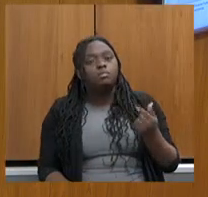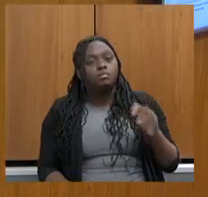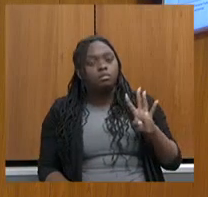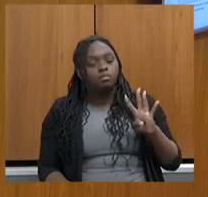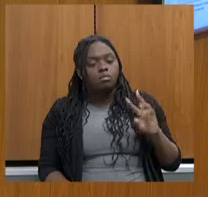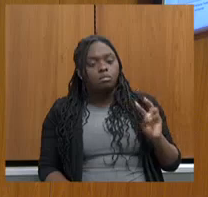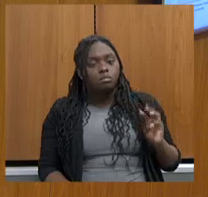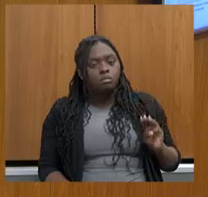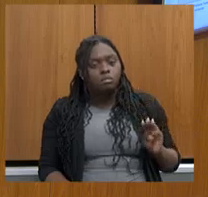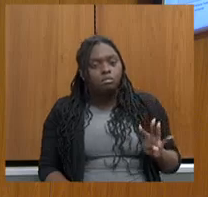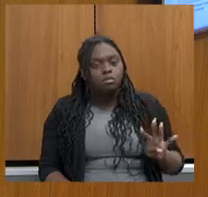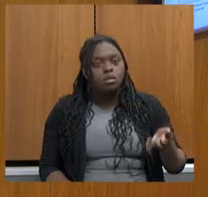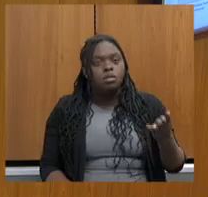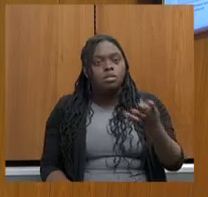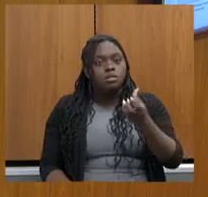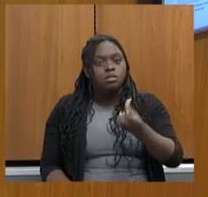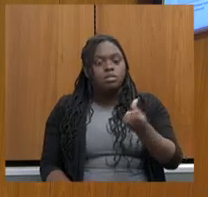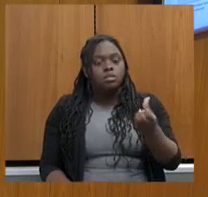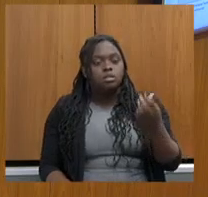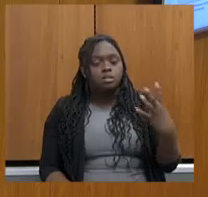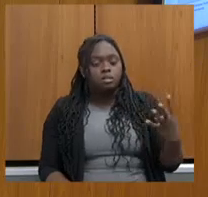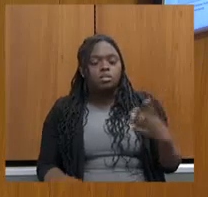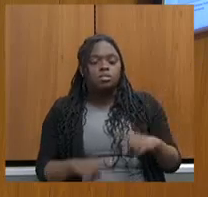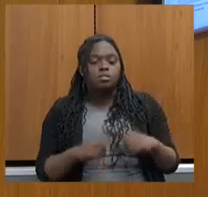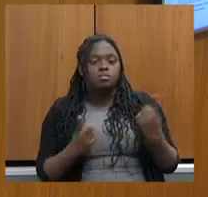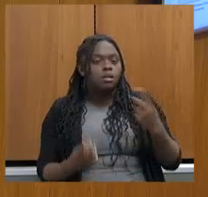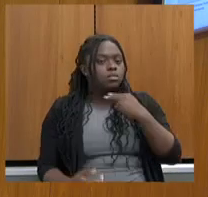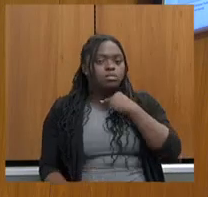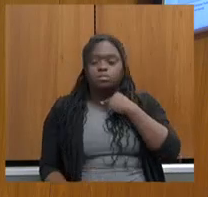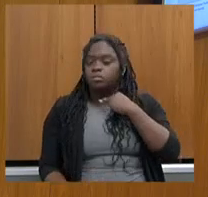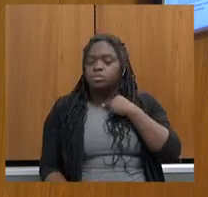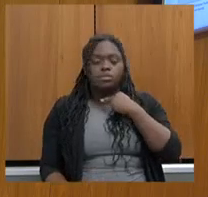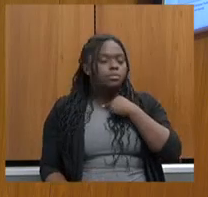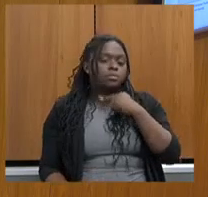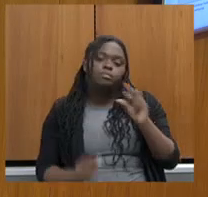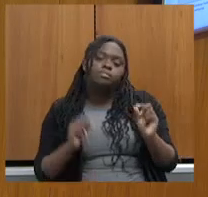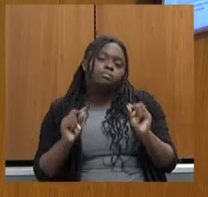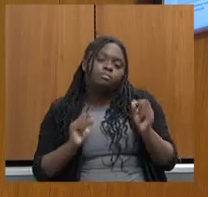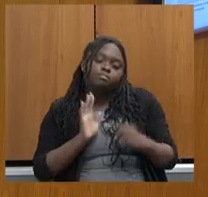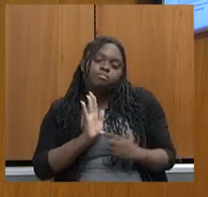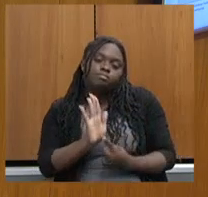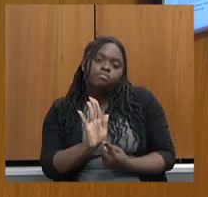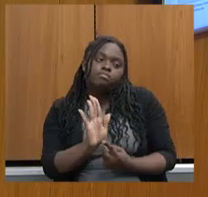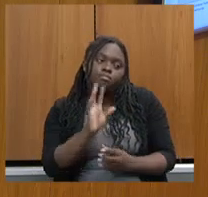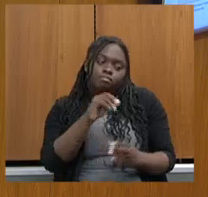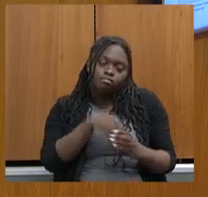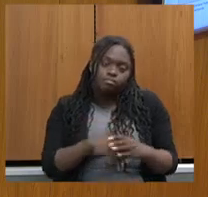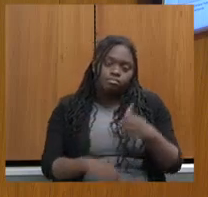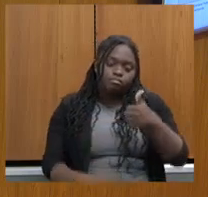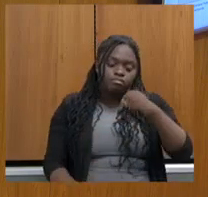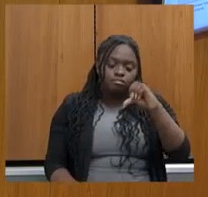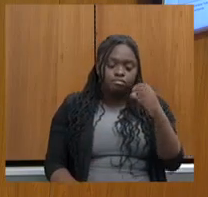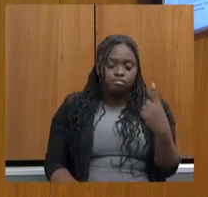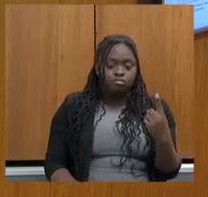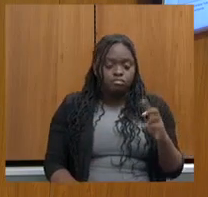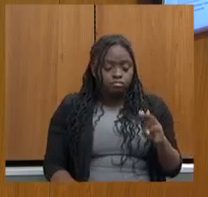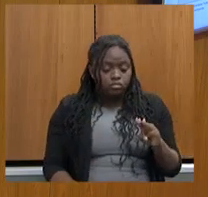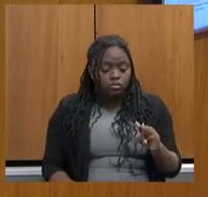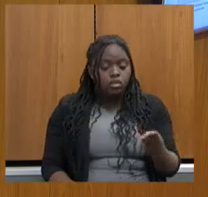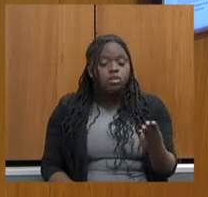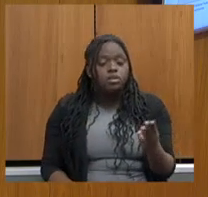664 Ok mas não podemos deixar de colocar aqui dentro desse 191 milhões